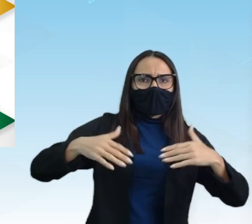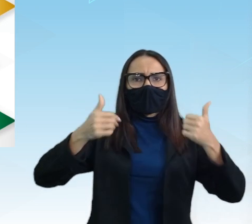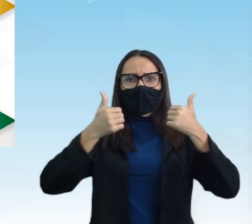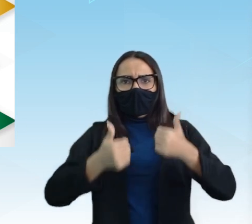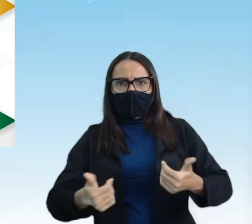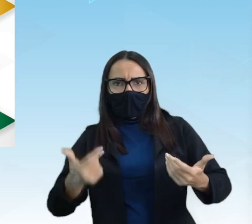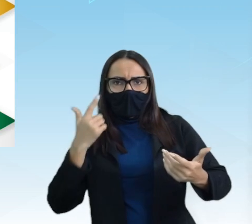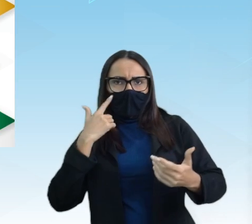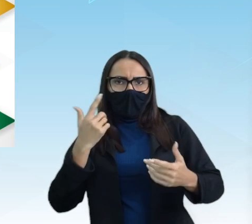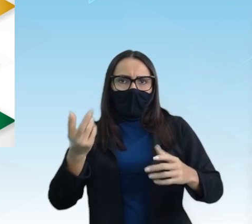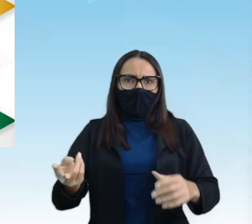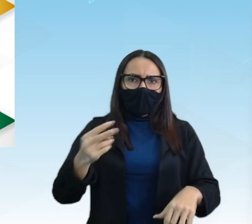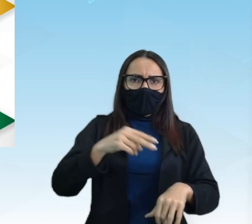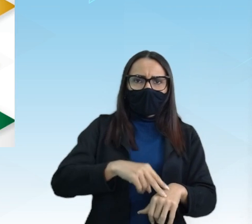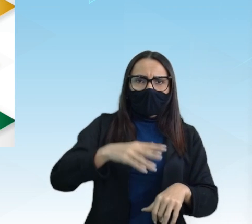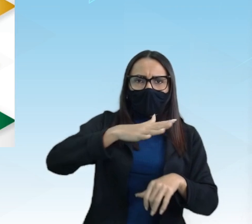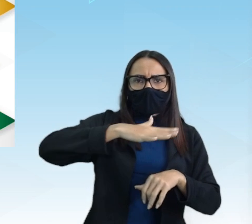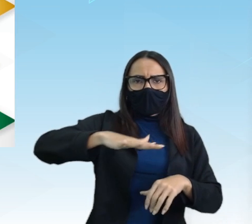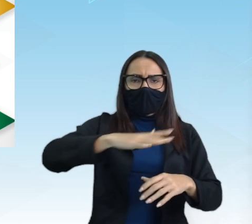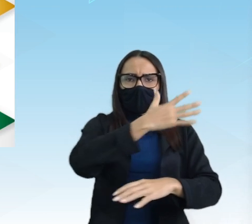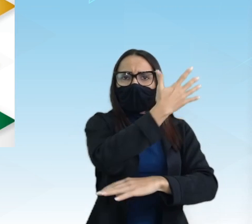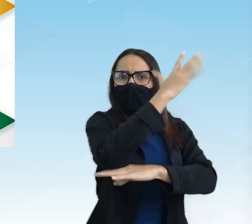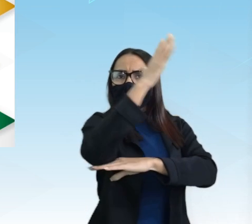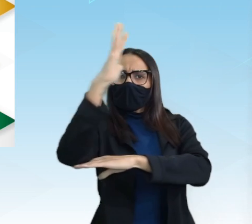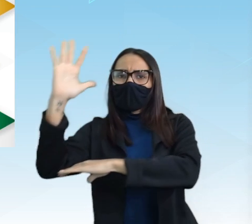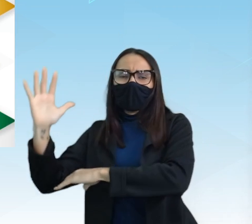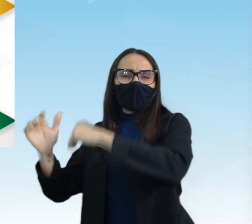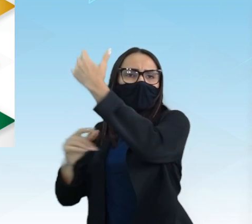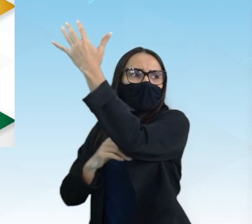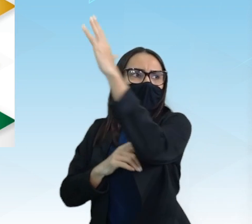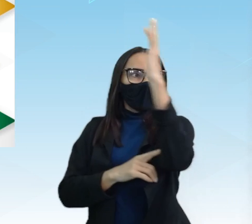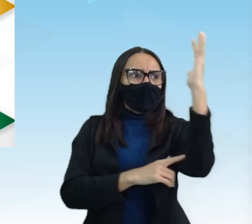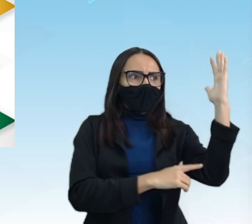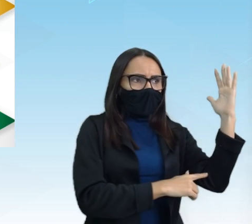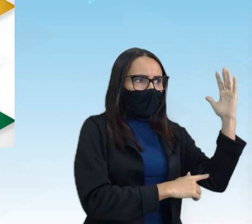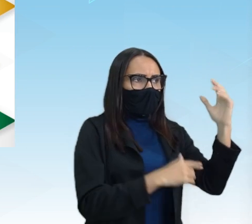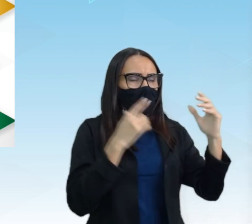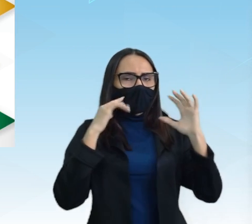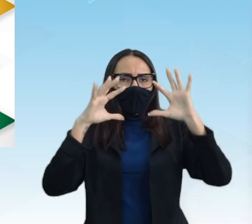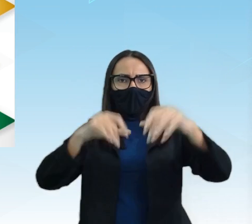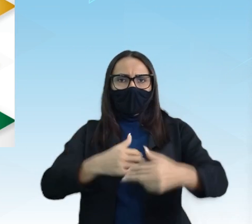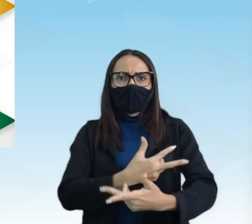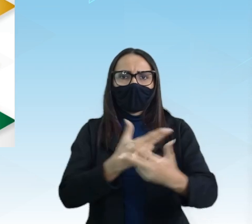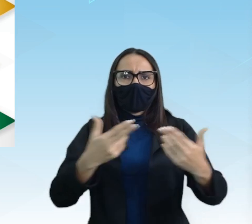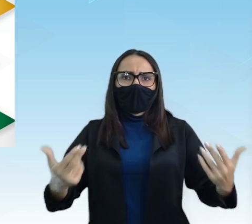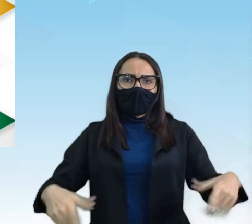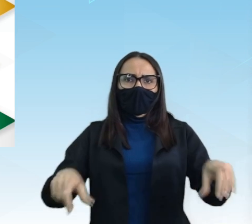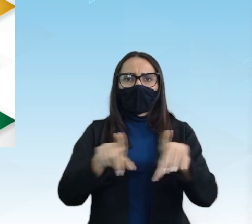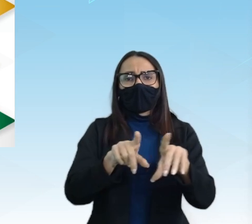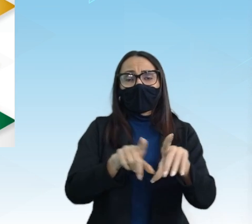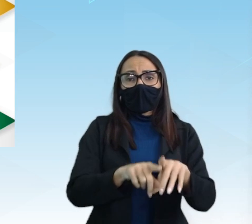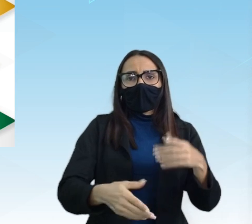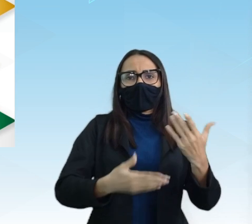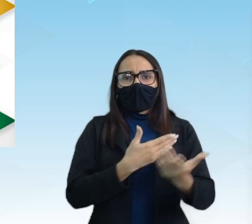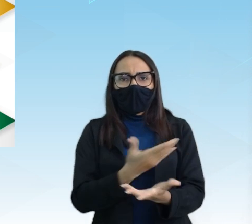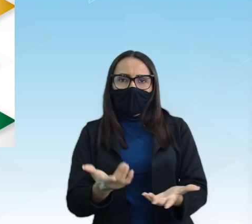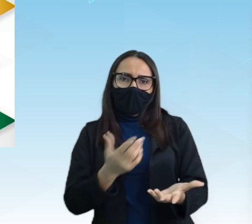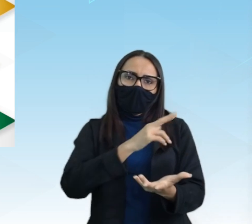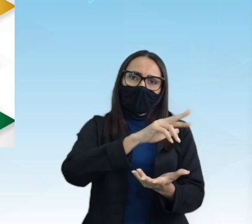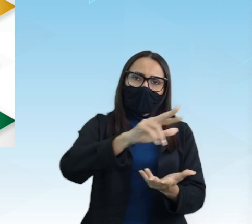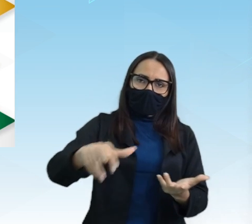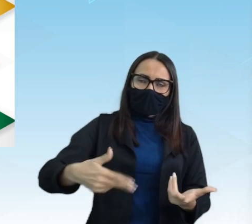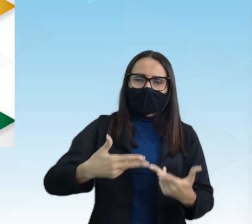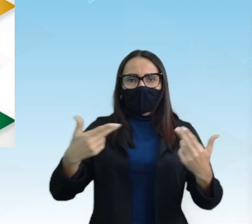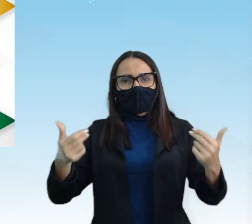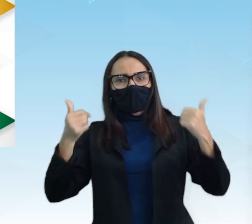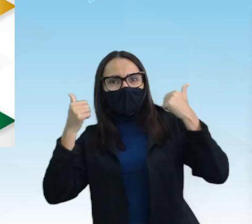tranquilidade, presença de cobertura vegetal original, animais ainda silvestres e entre outras